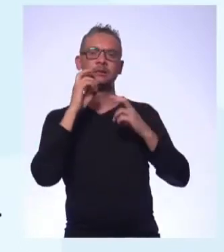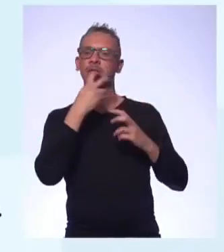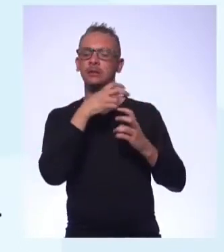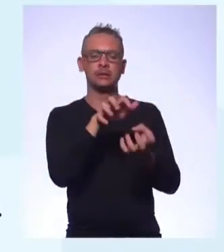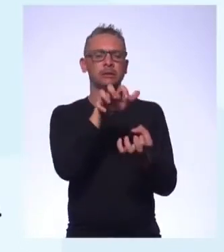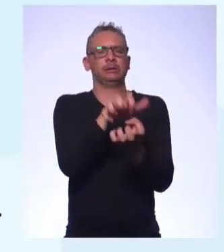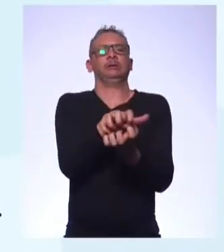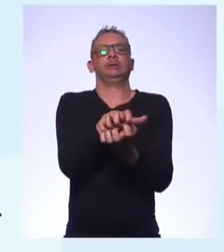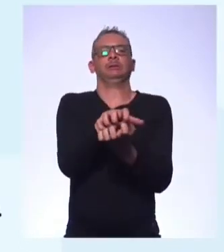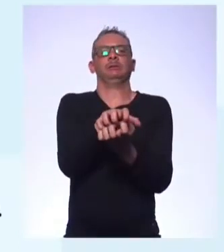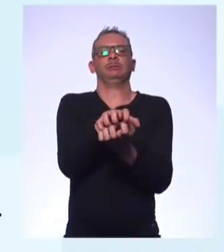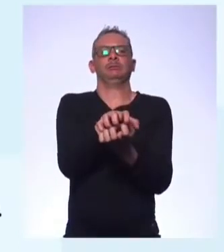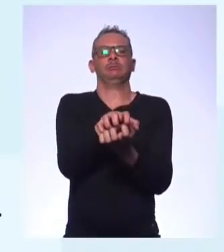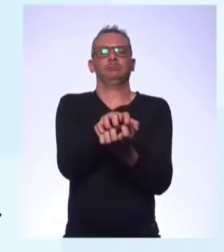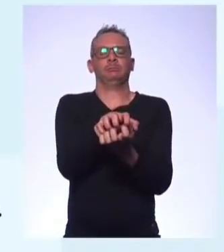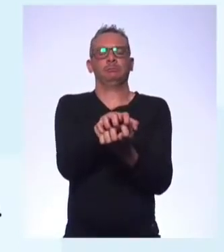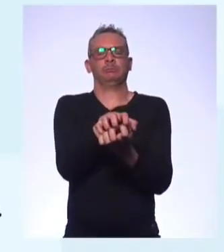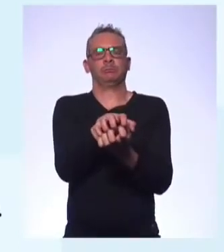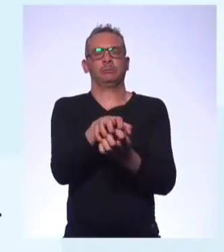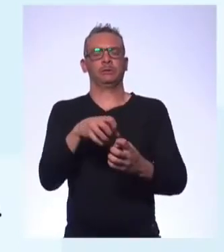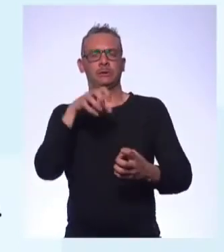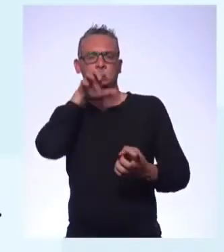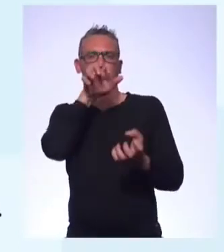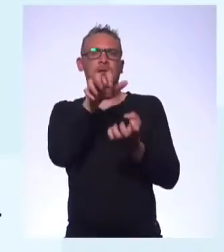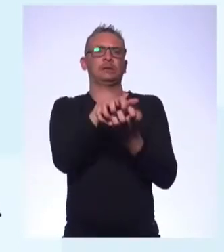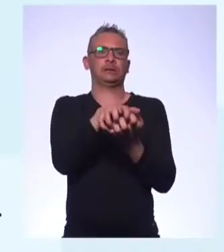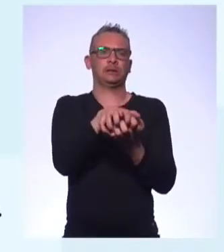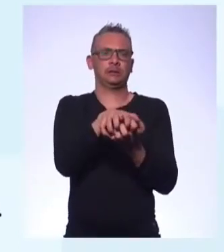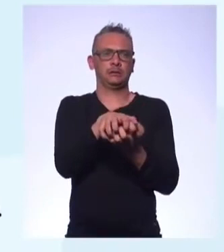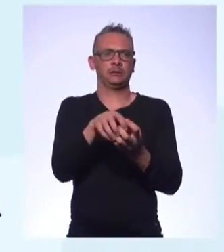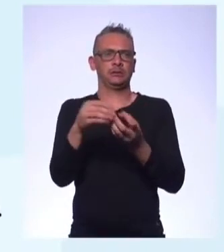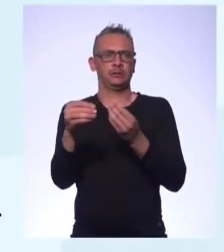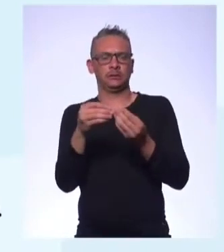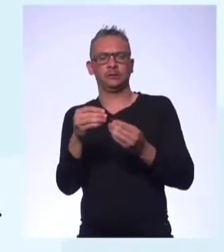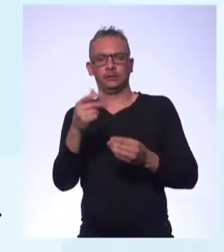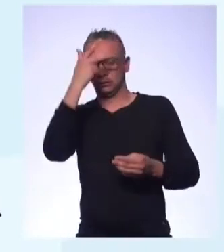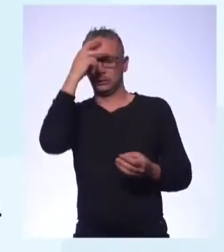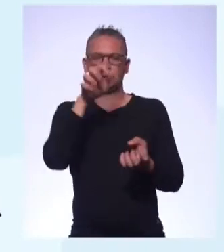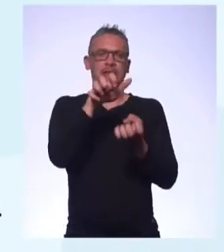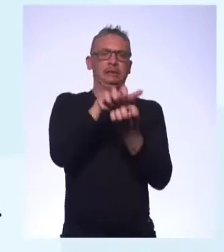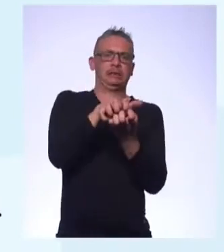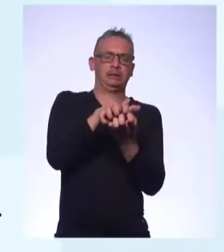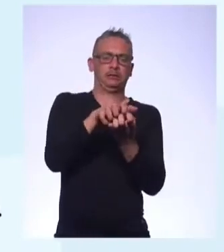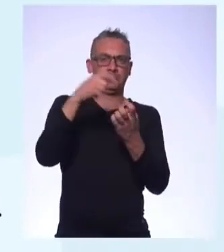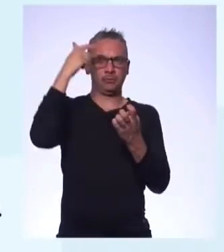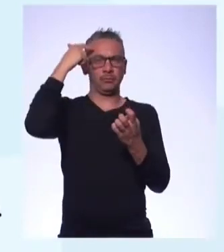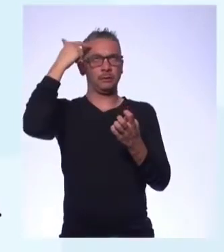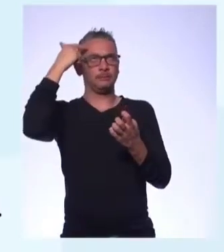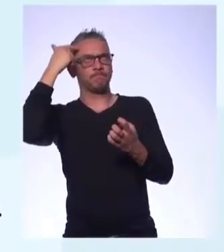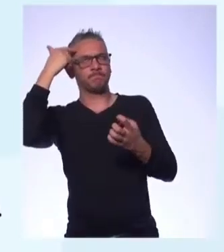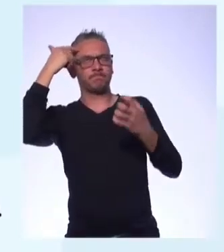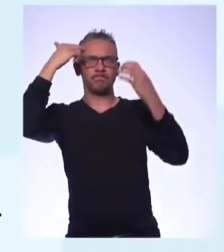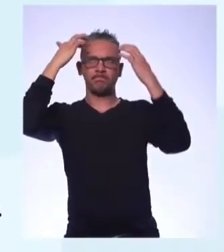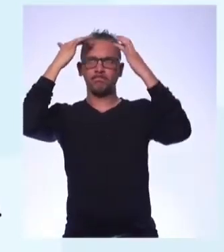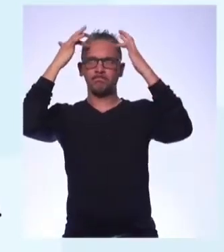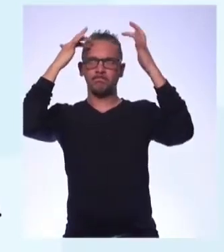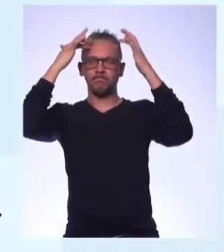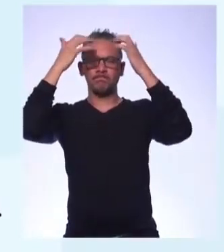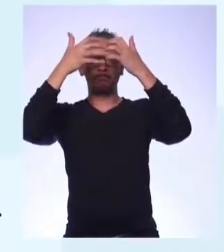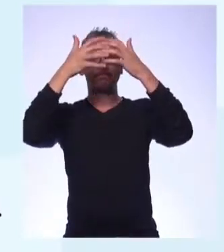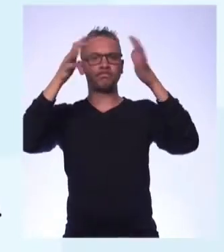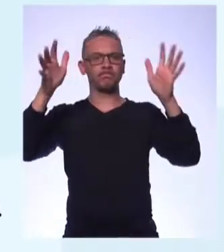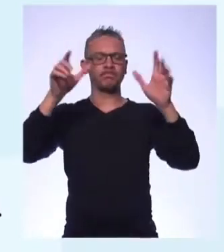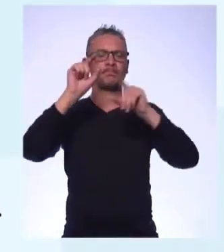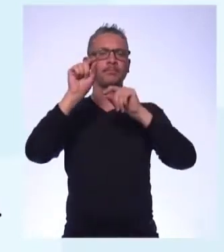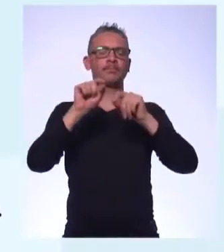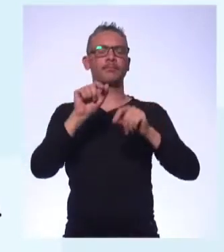quê? Fechado. Fechado, gente. Quando a gente fala dentes cerrados e mente aberta, a gente tem aí uma relação de